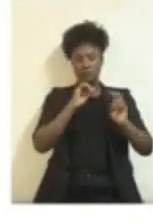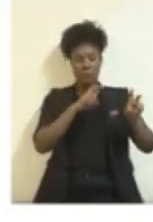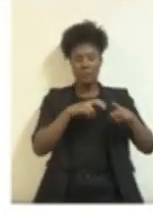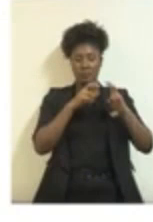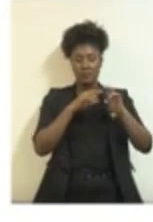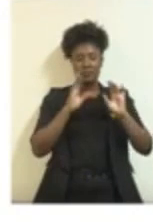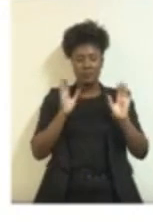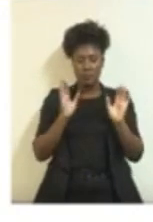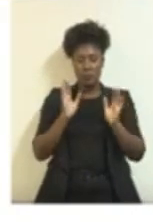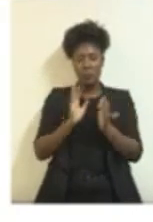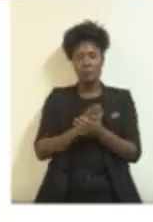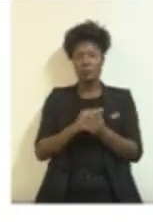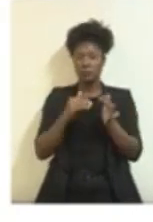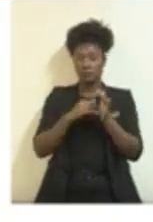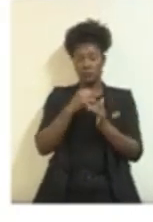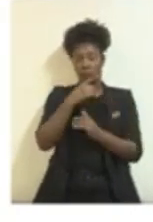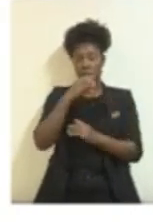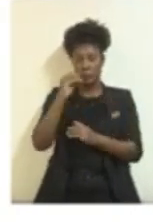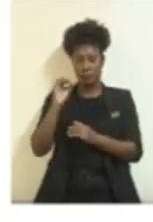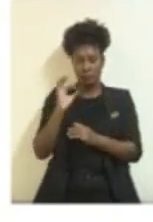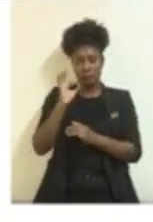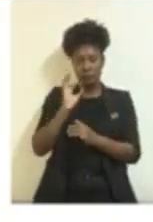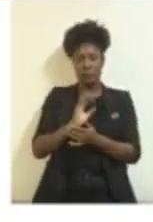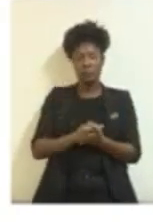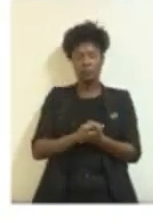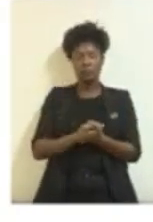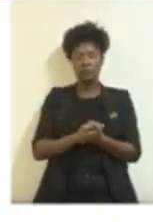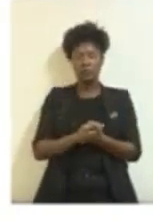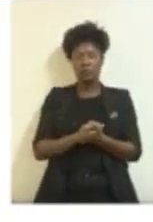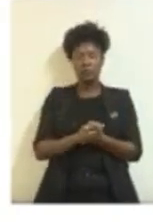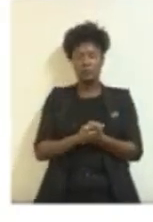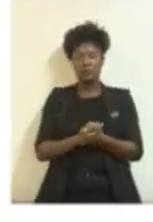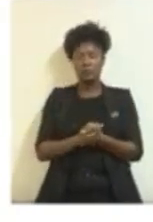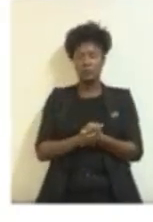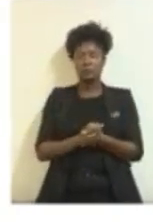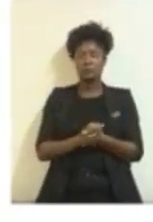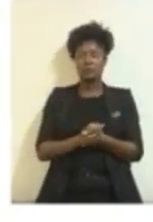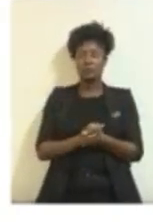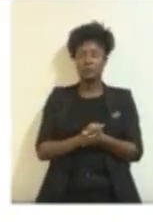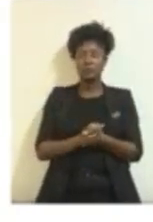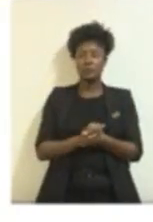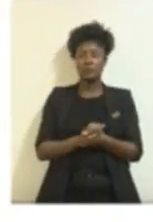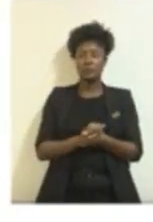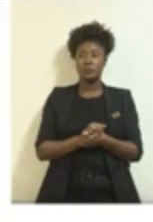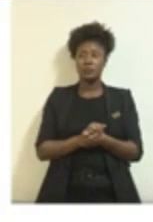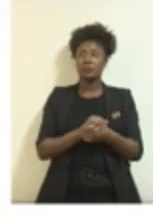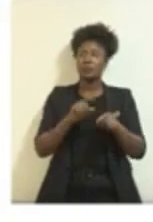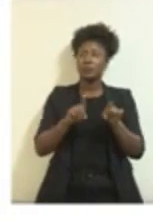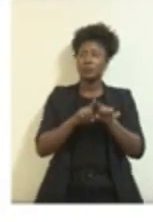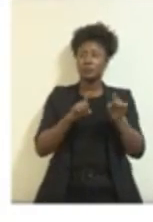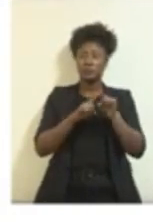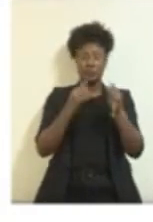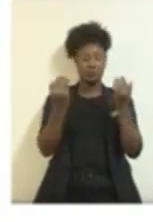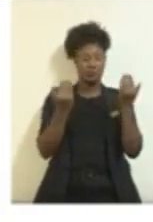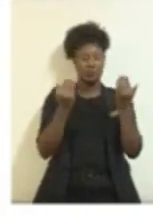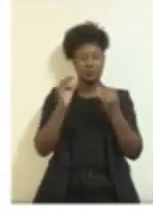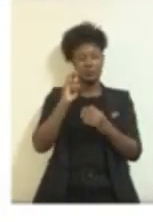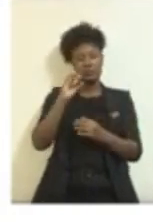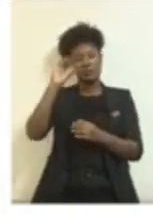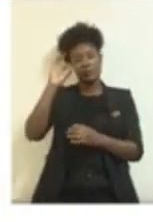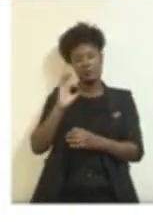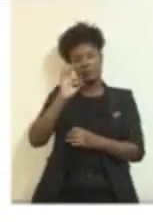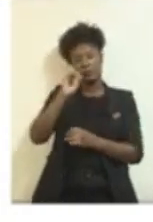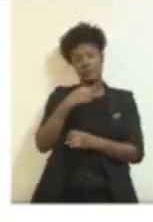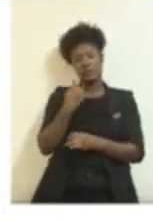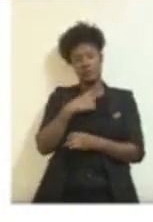até 100, né? Mesmo nesse contraste de 50%, nós já temos